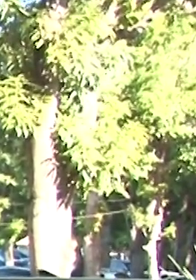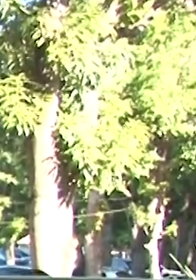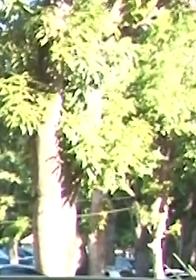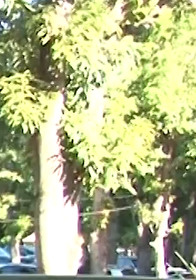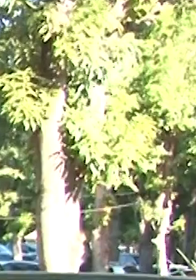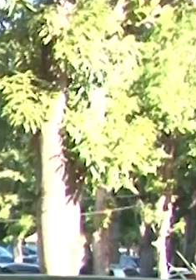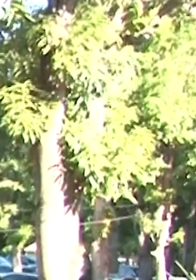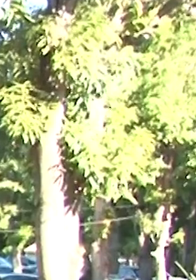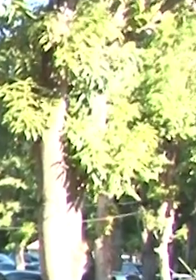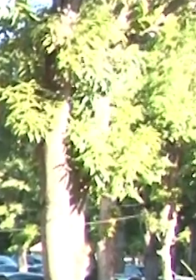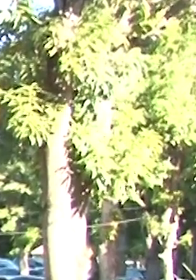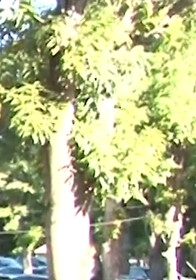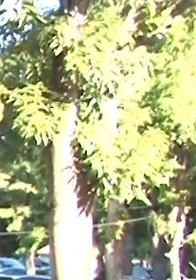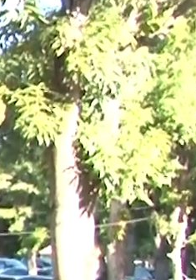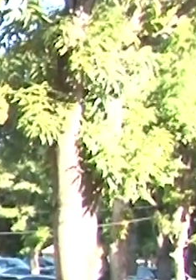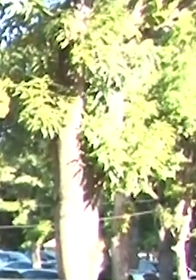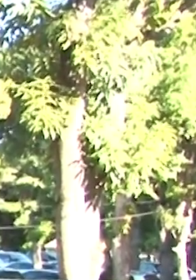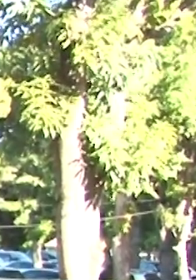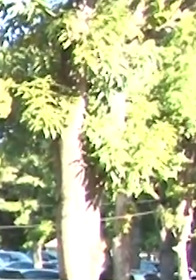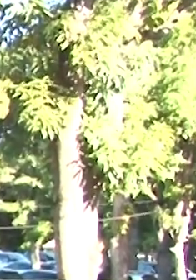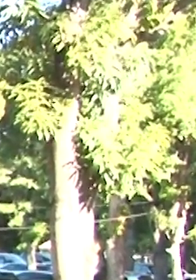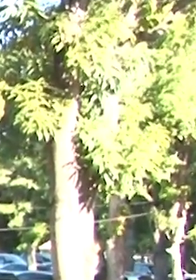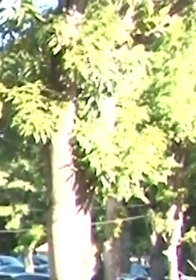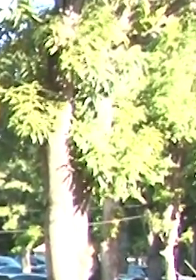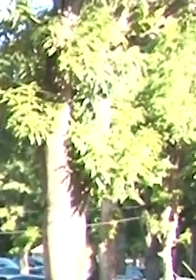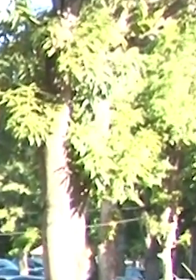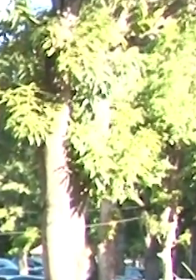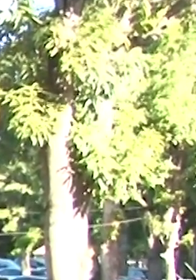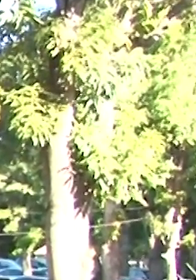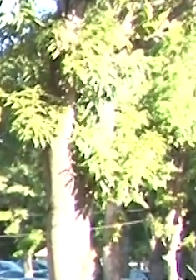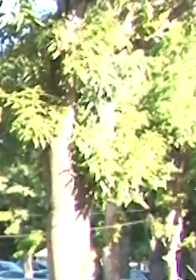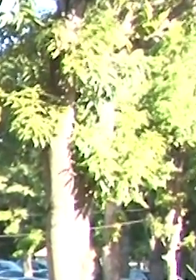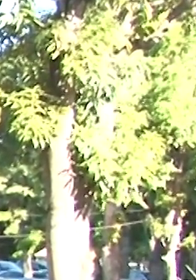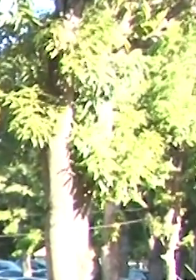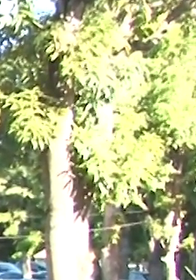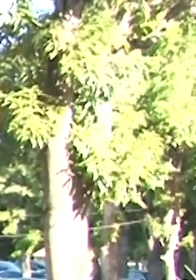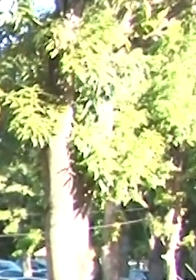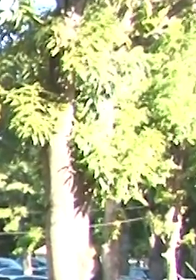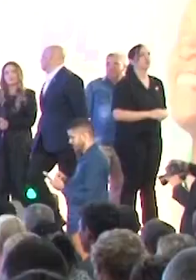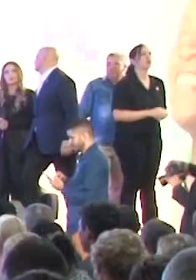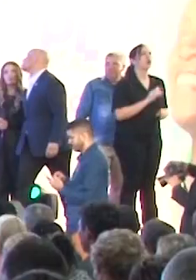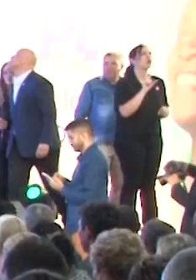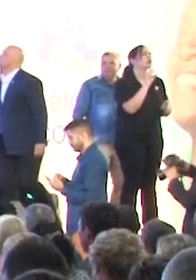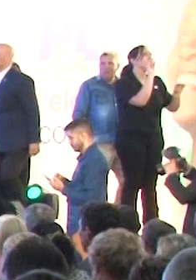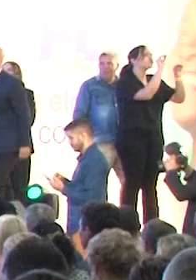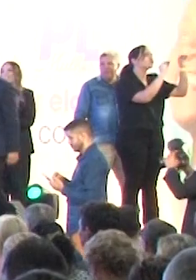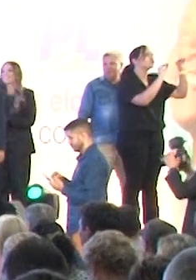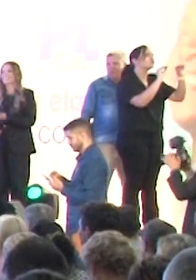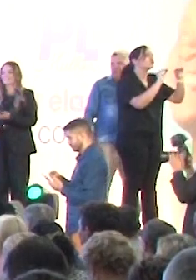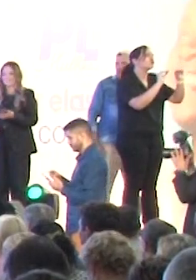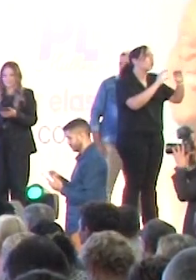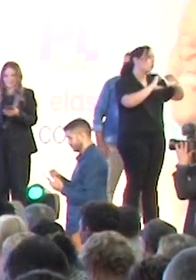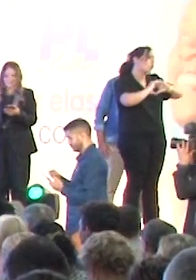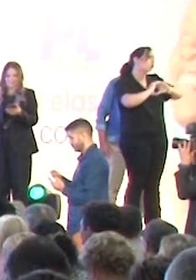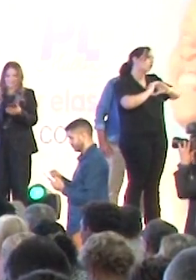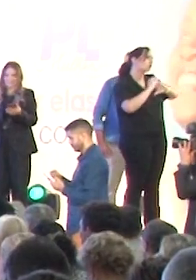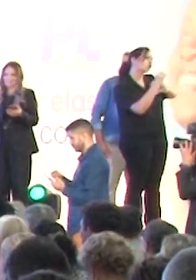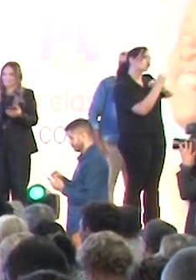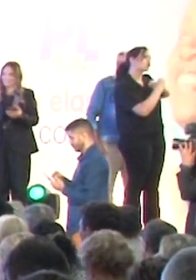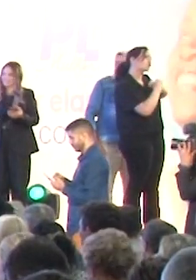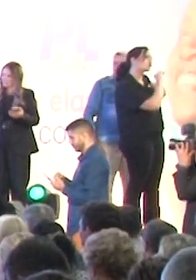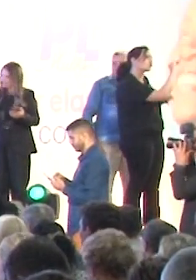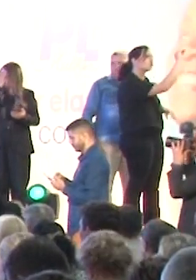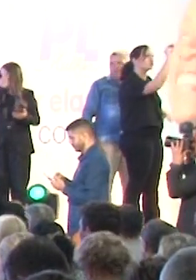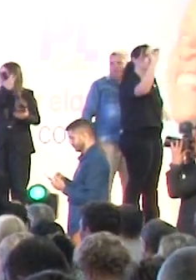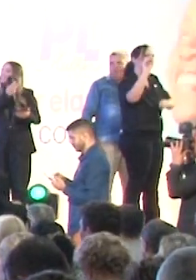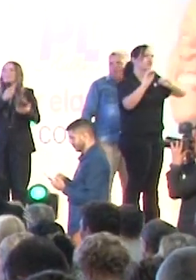né? Mas, claro, ela tem uma agenda intensa por todo o Brasil e ela está vindo aqui. O segundo estado foi São Paulo e